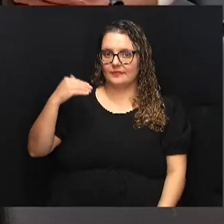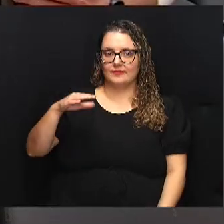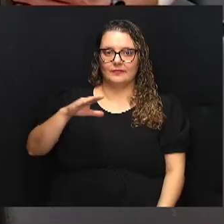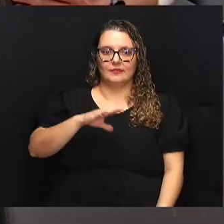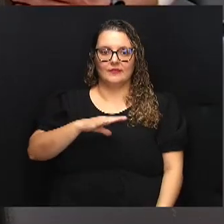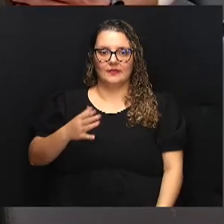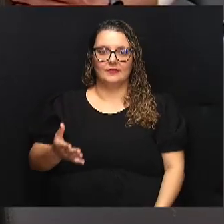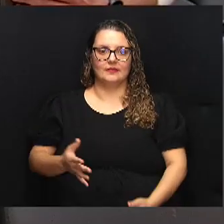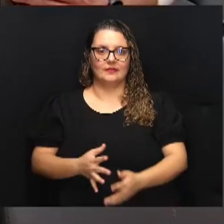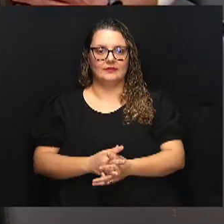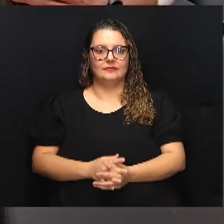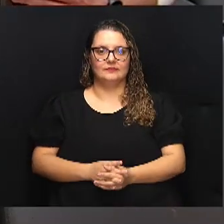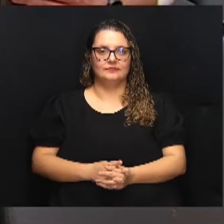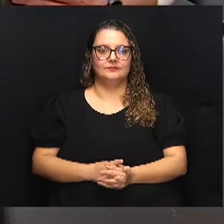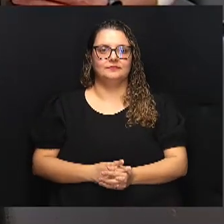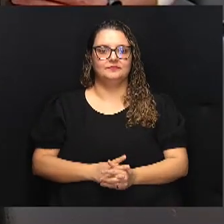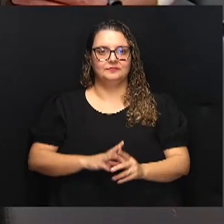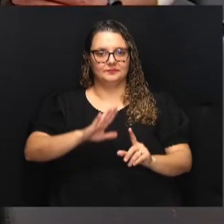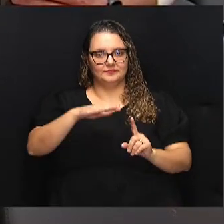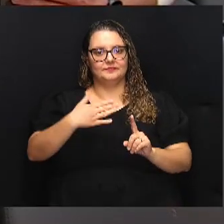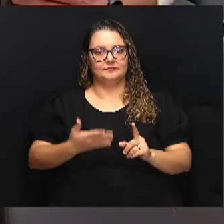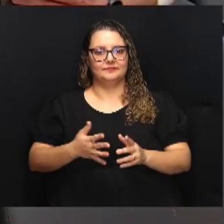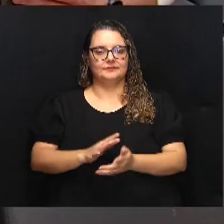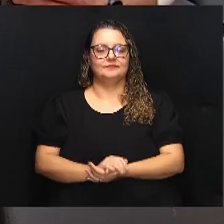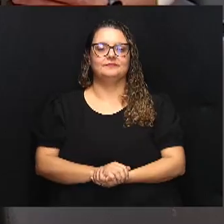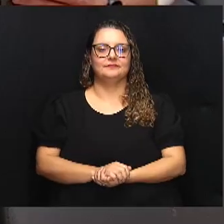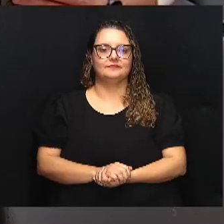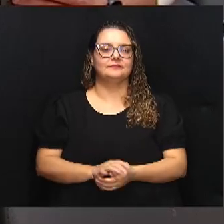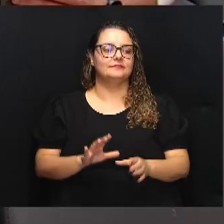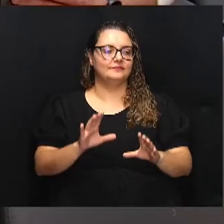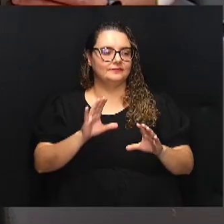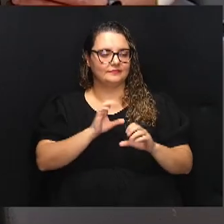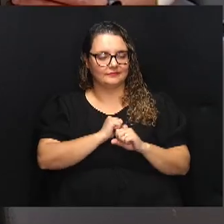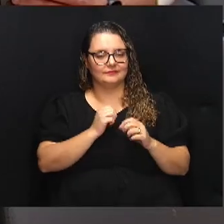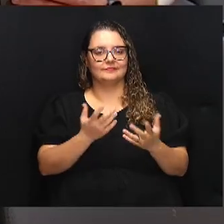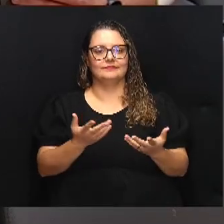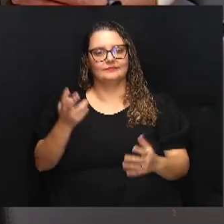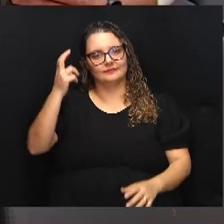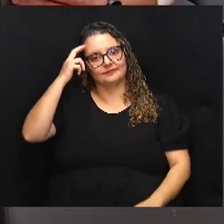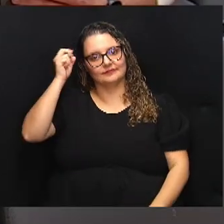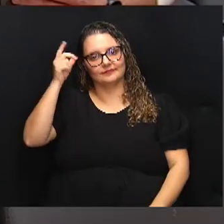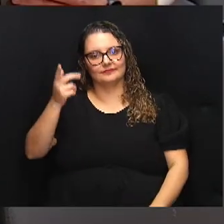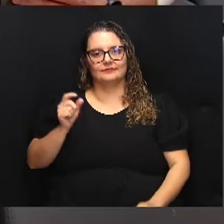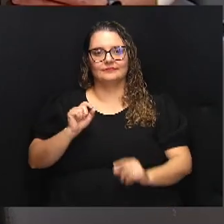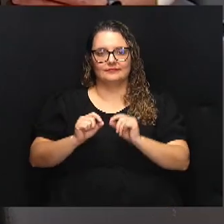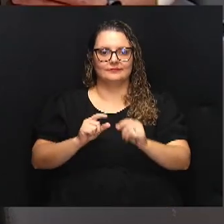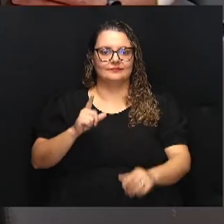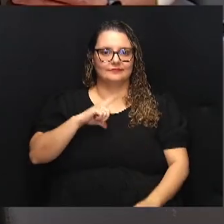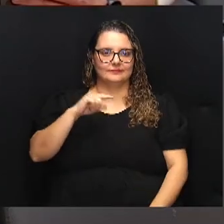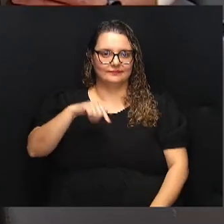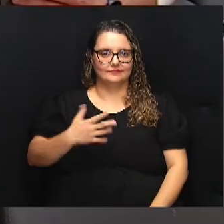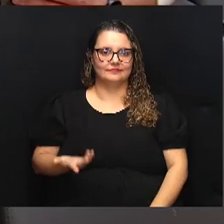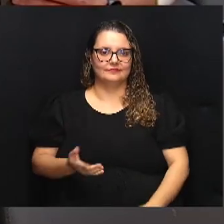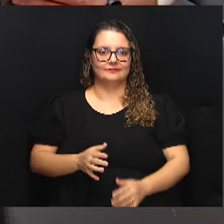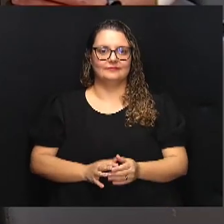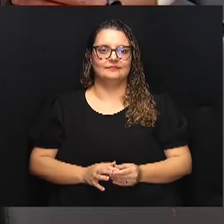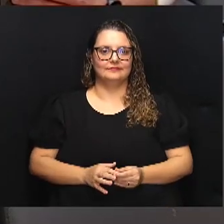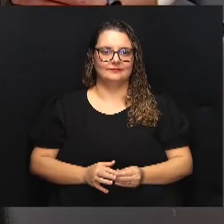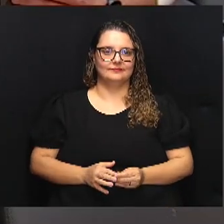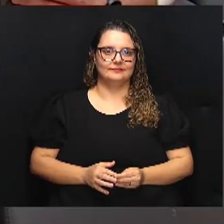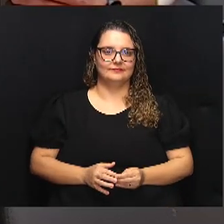Eu falei assim, eu vou homenageá-la, né? Gosto muito, né, de cultura. Eu falei assim, o que nós tivermos aqui, nós vamos,